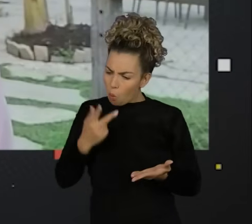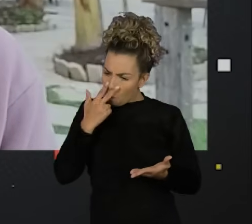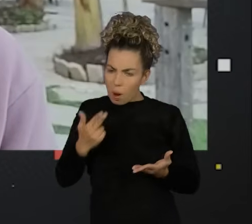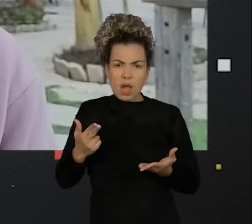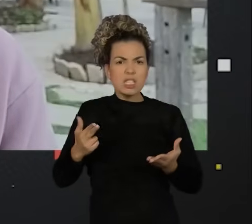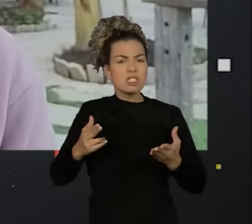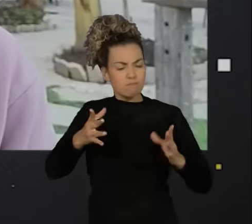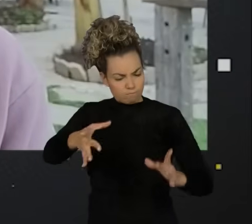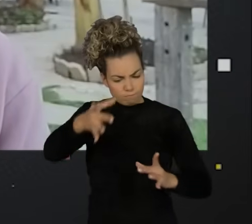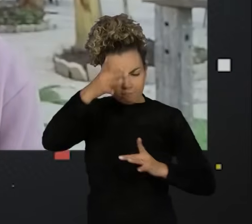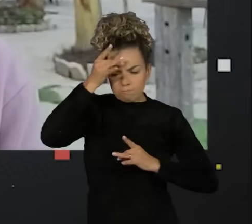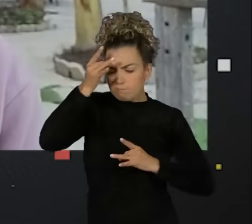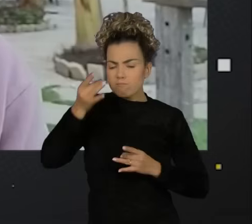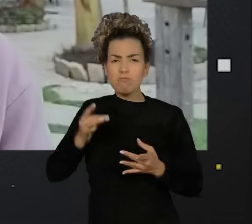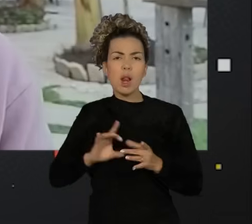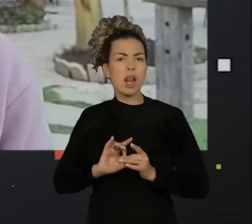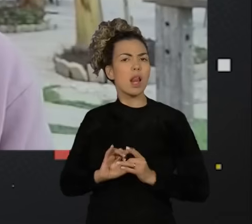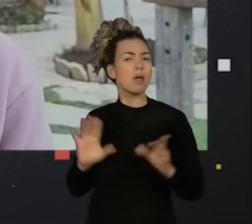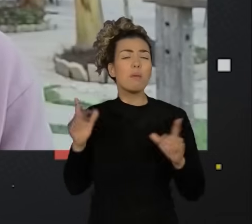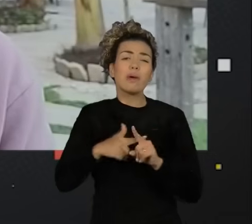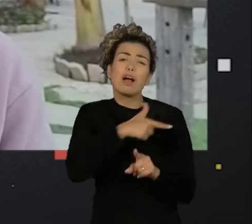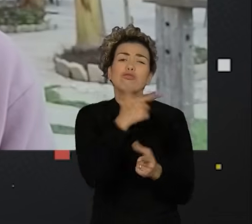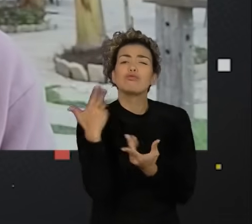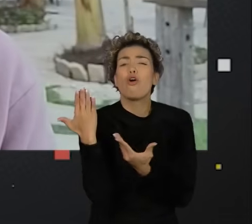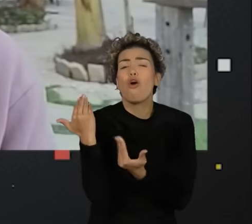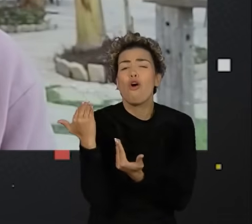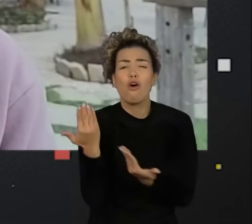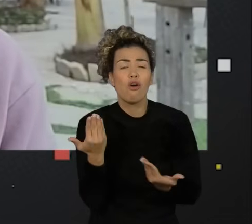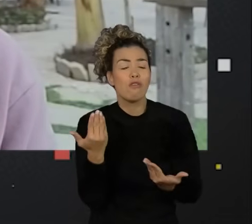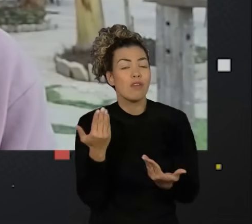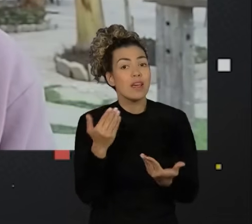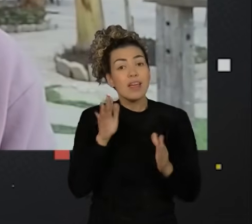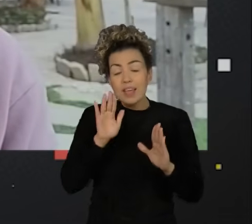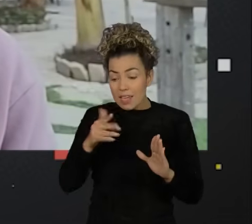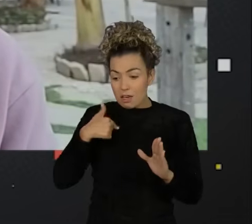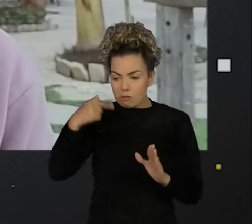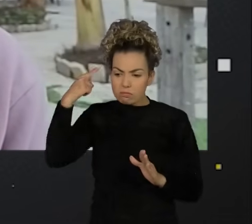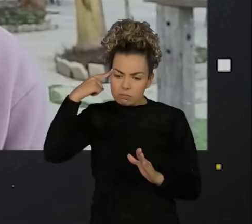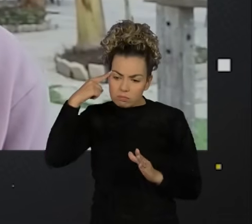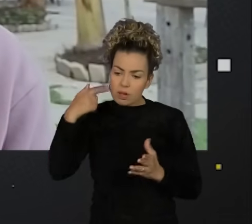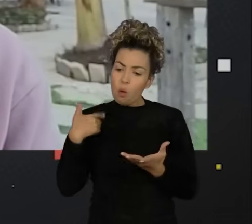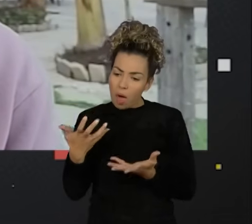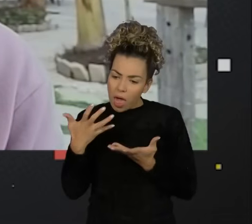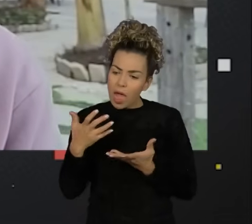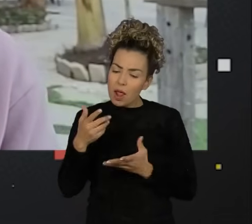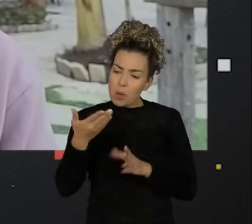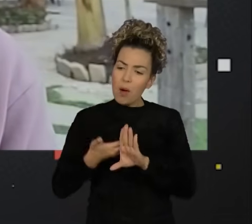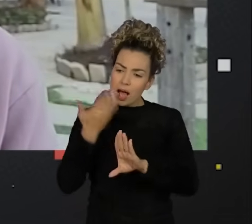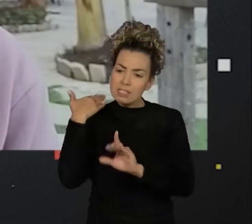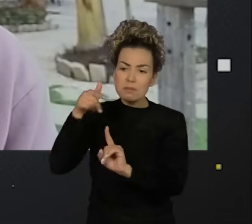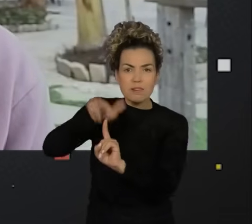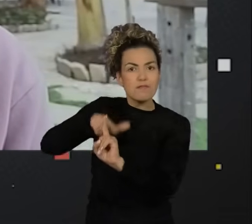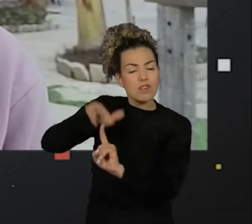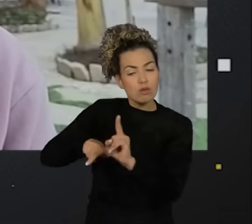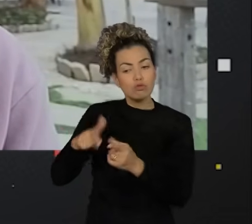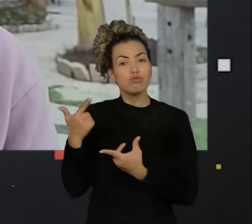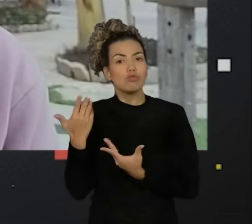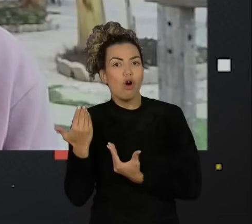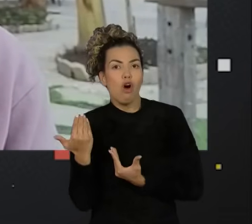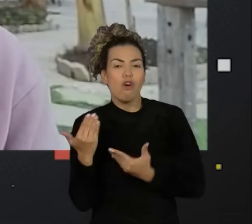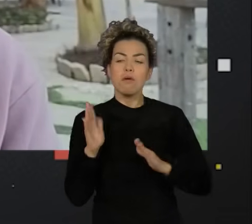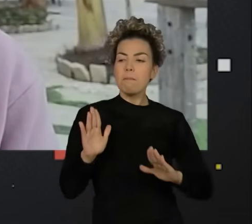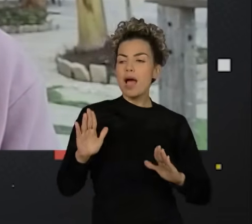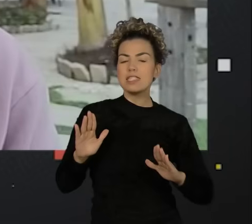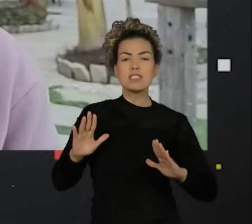liberdade, porque era muito jovem, né? E era uma atriz que a gente precisava com uma carga dramática muito grande e também com